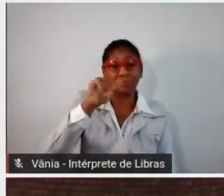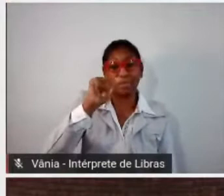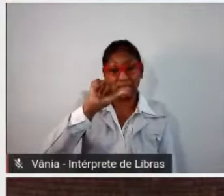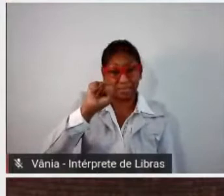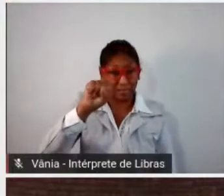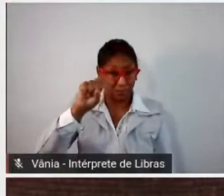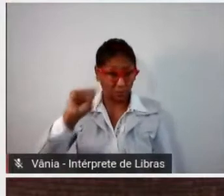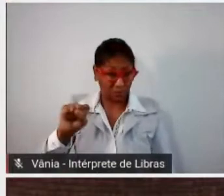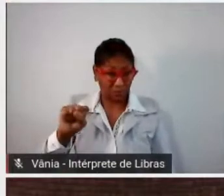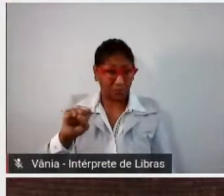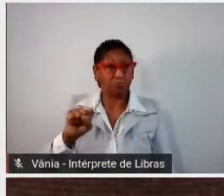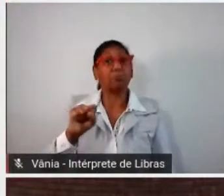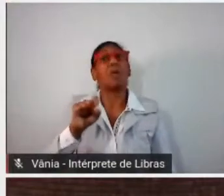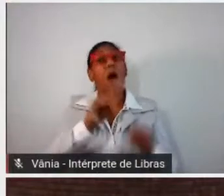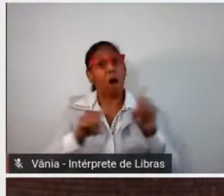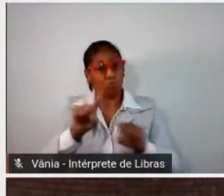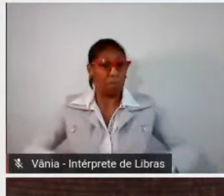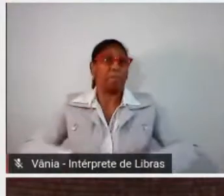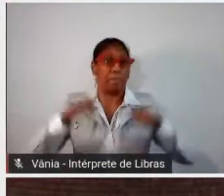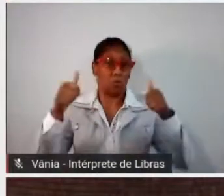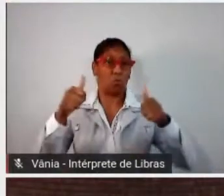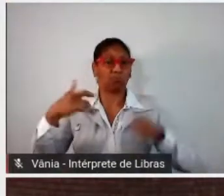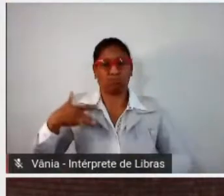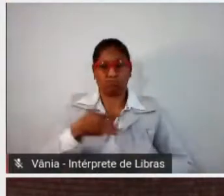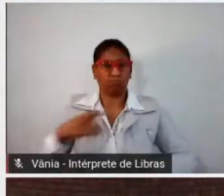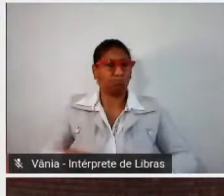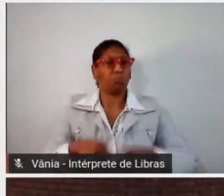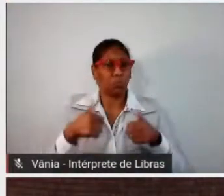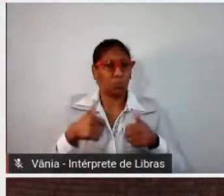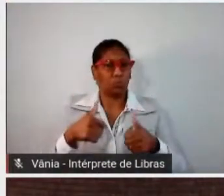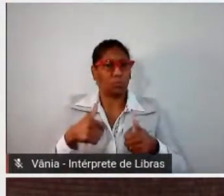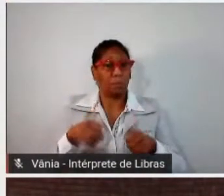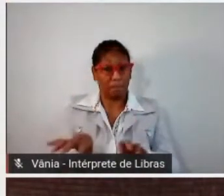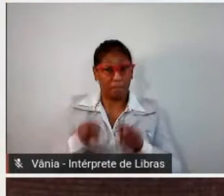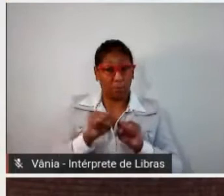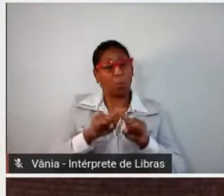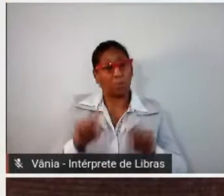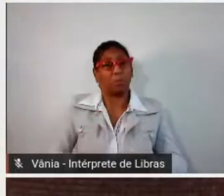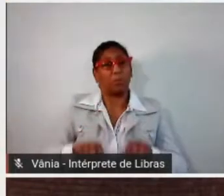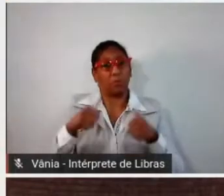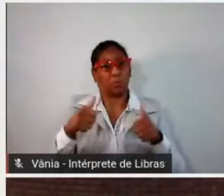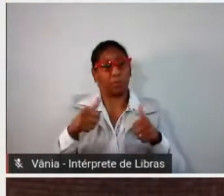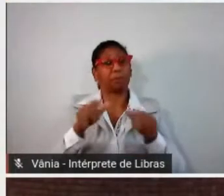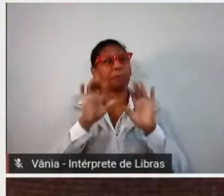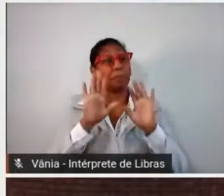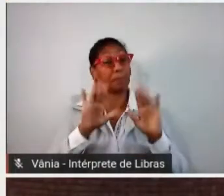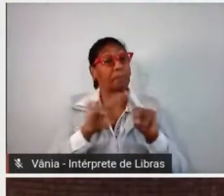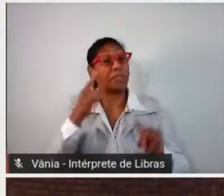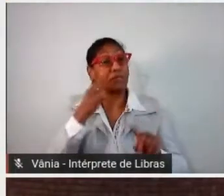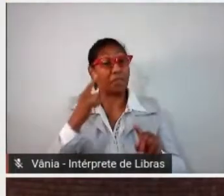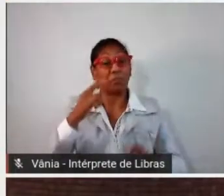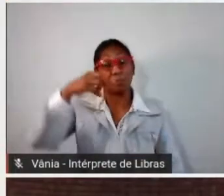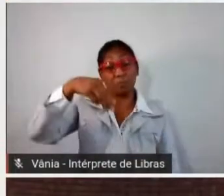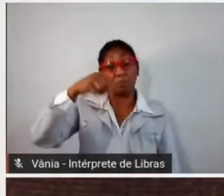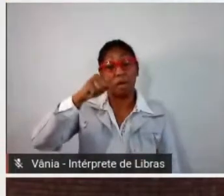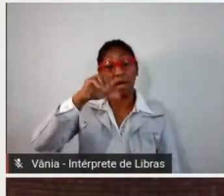ativos em relação a recuperados, uma diminuição de hospitalizações e observamos também na macro-região, como eu falei, até mesmo